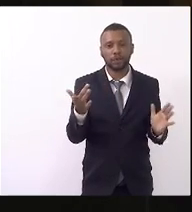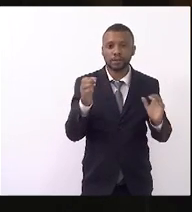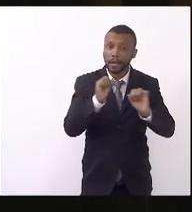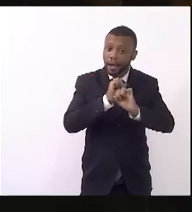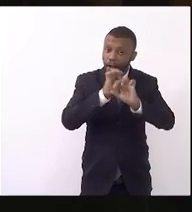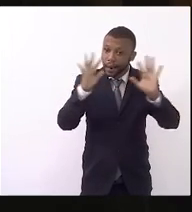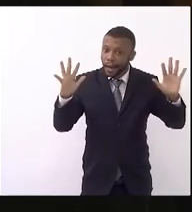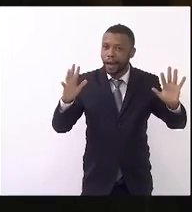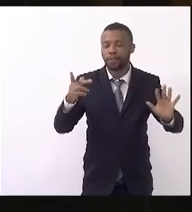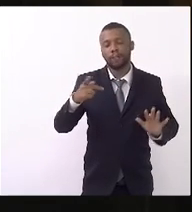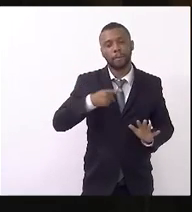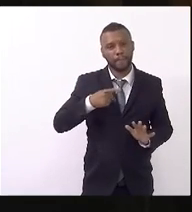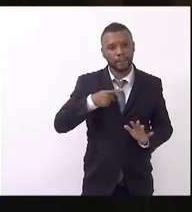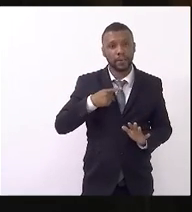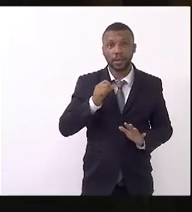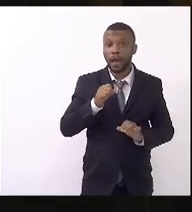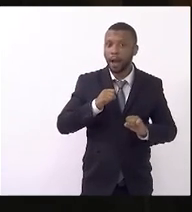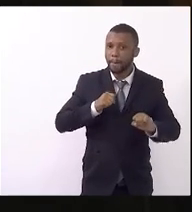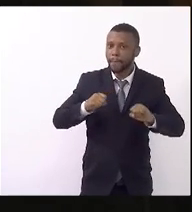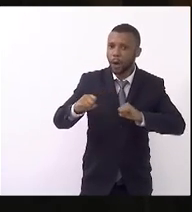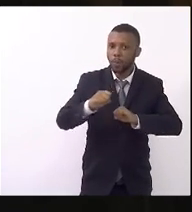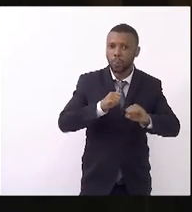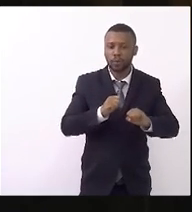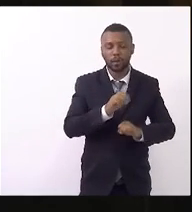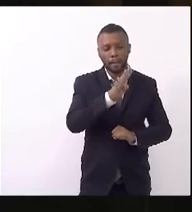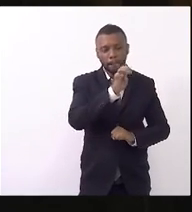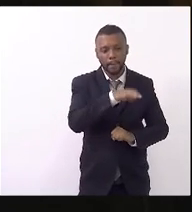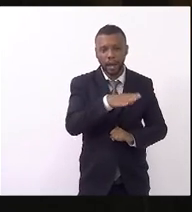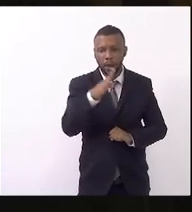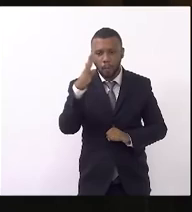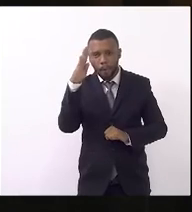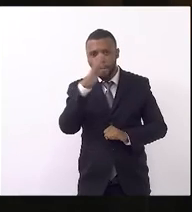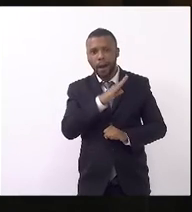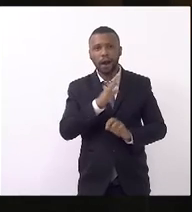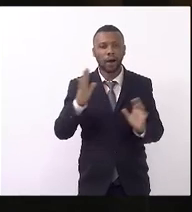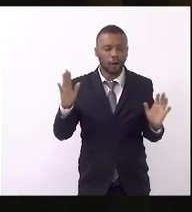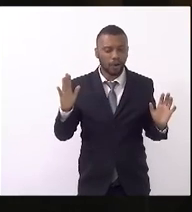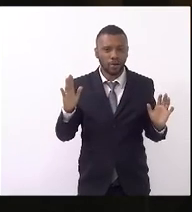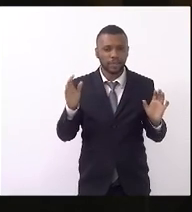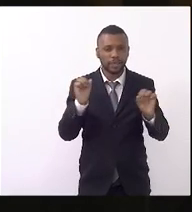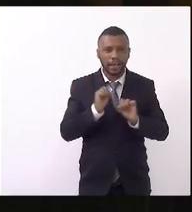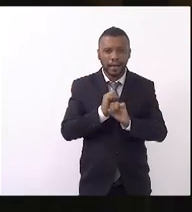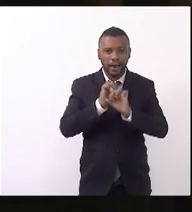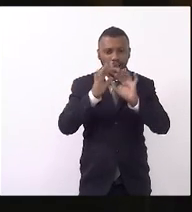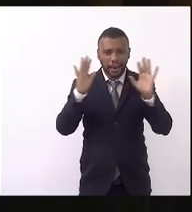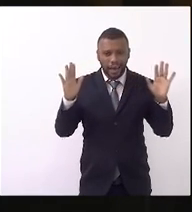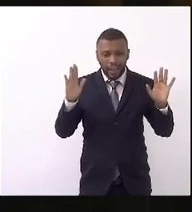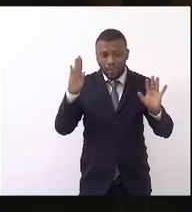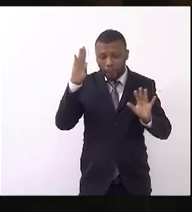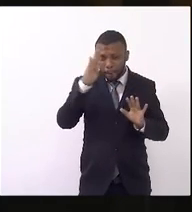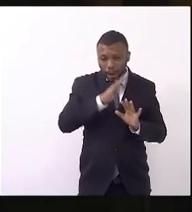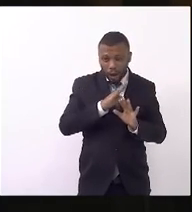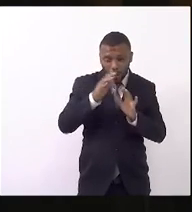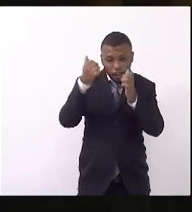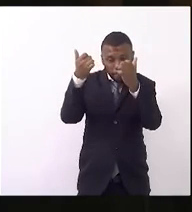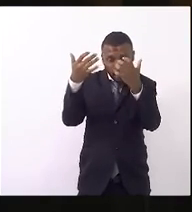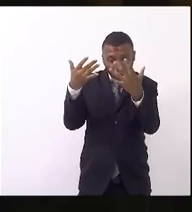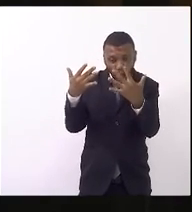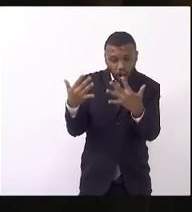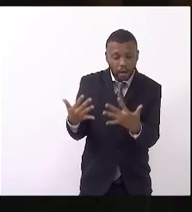pessoal, que é a luta do bem contra o mal. Está bem nítido. O mal é tudo isso aquilo que eu acabei de